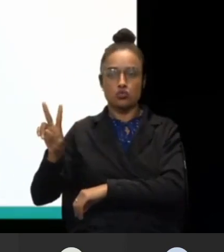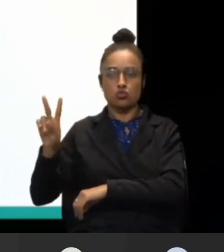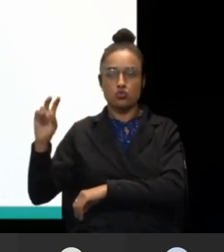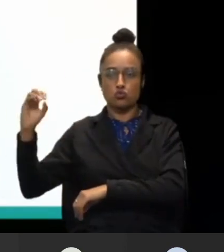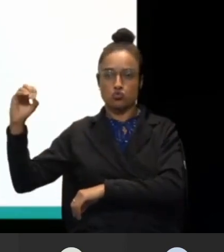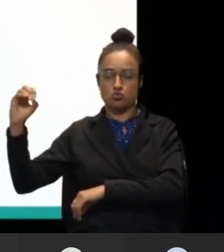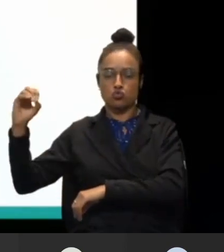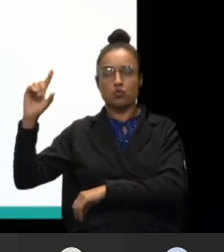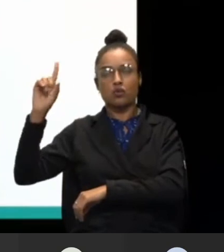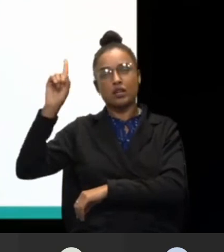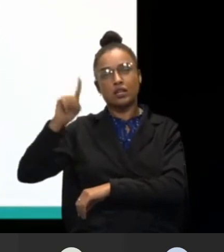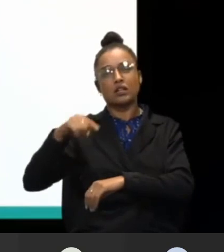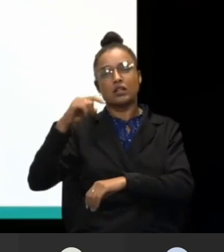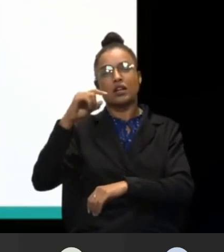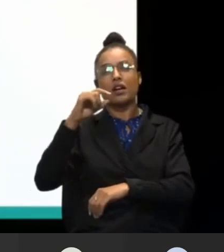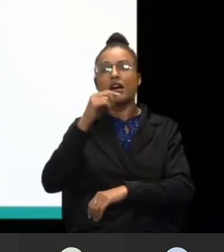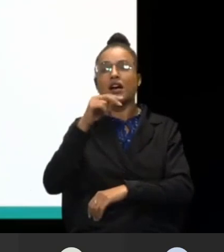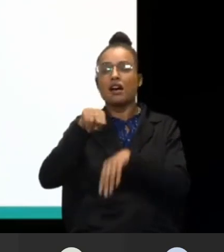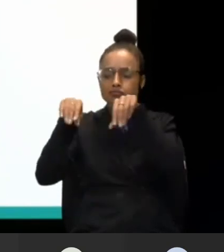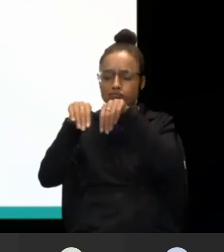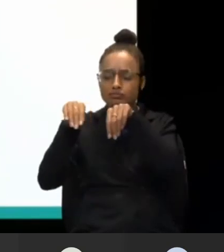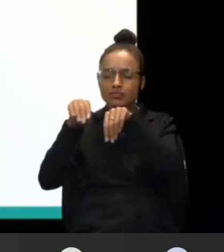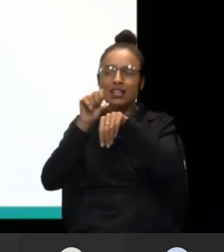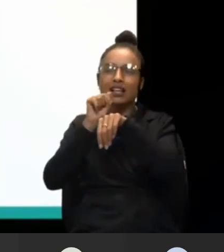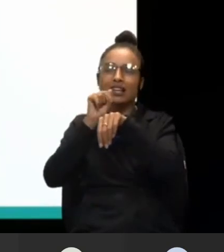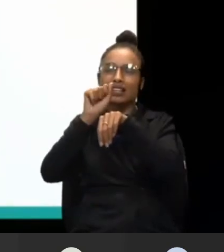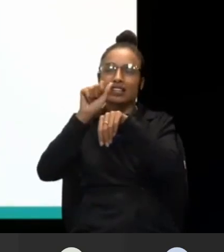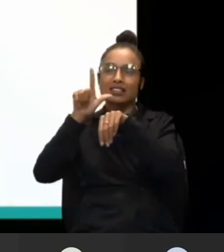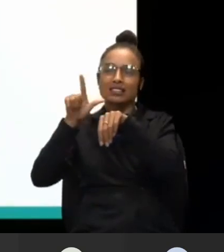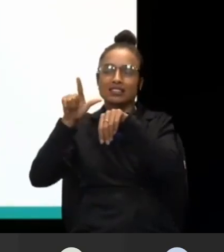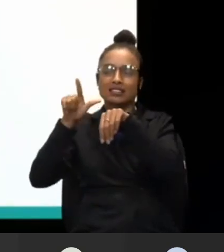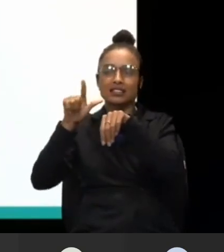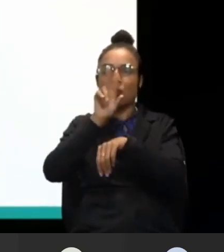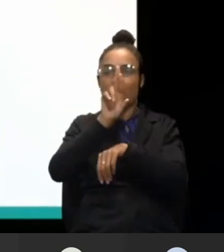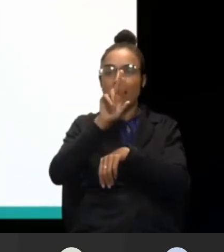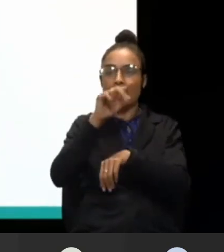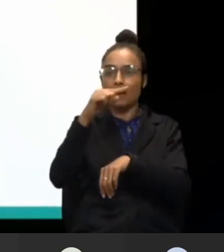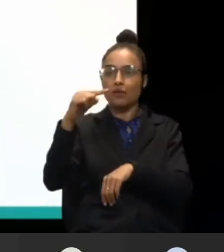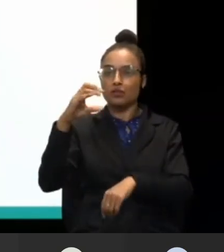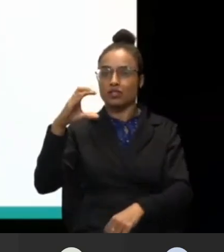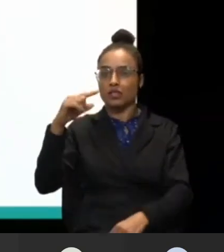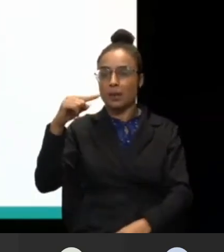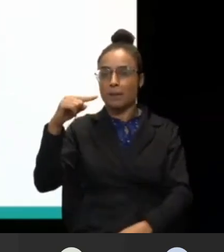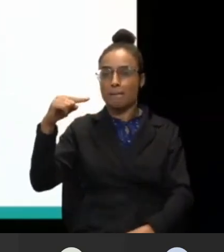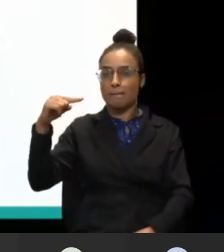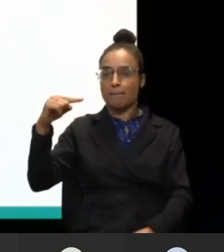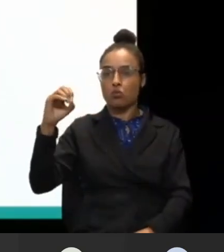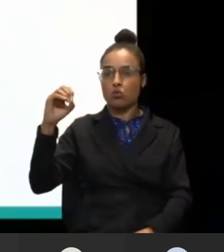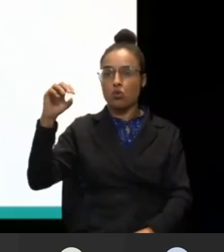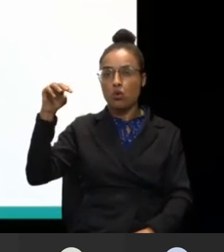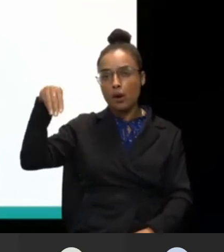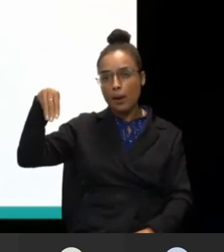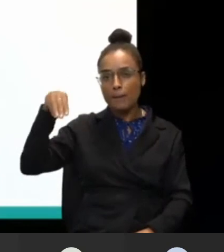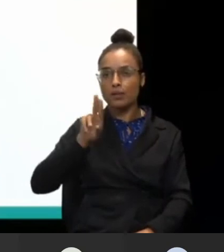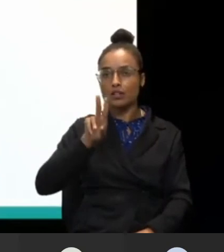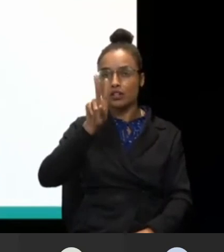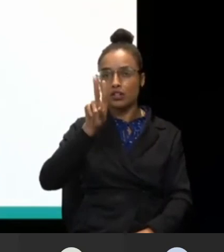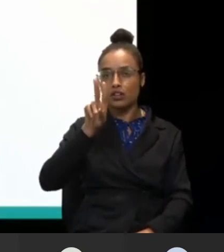reação entre um ácido e uma base gera um sal e gera água. Essa reação é a reação conhecida